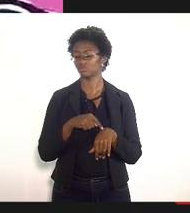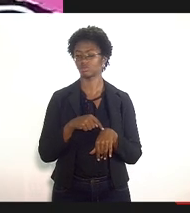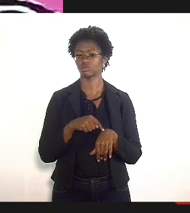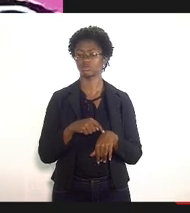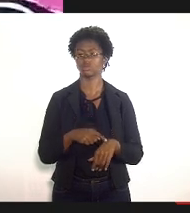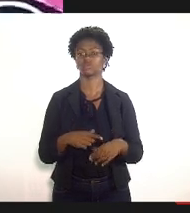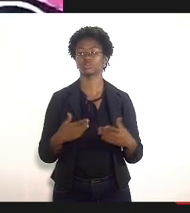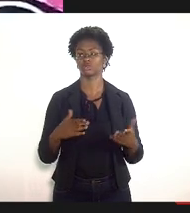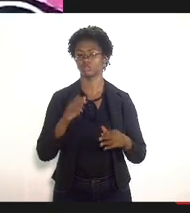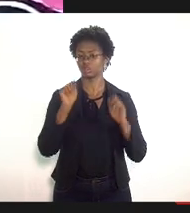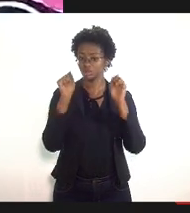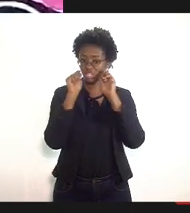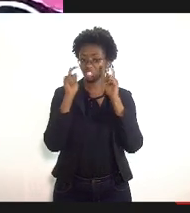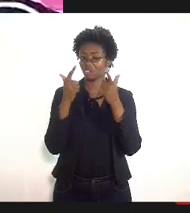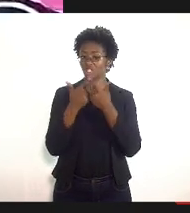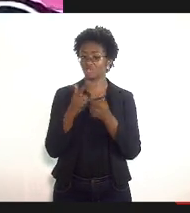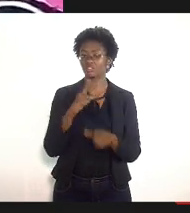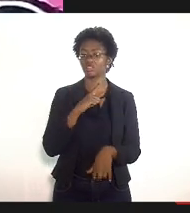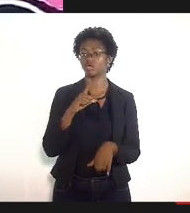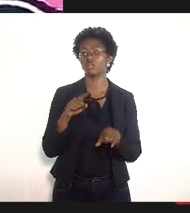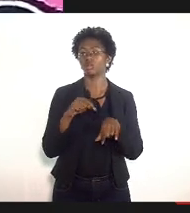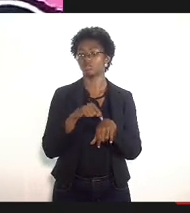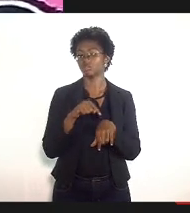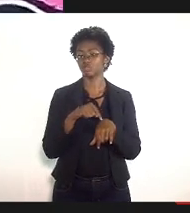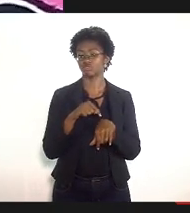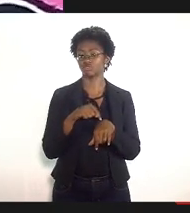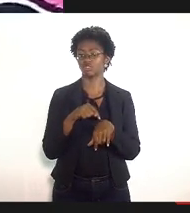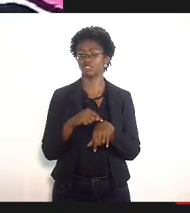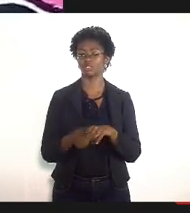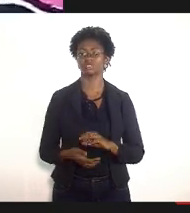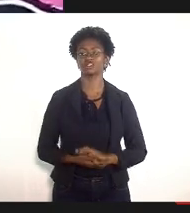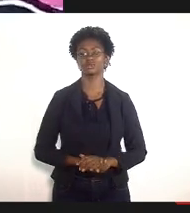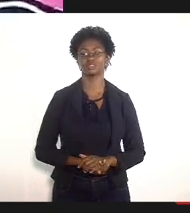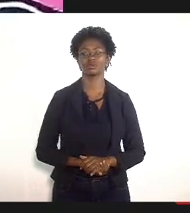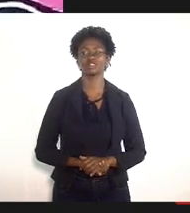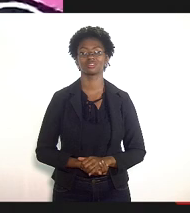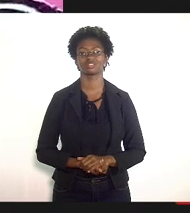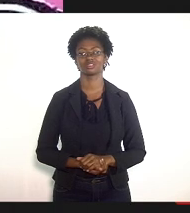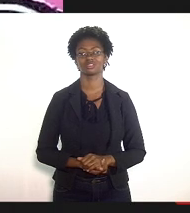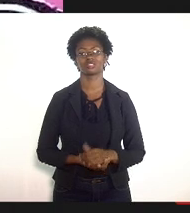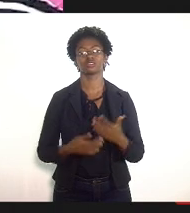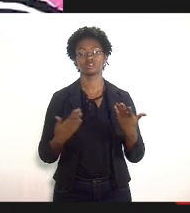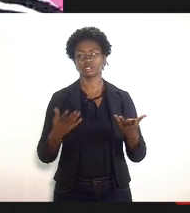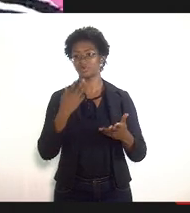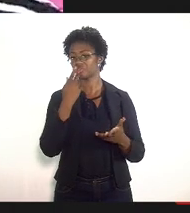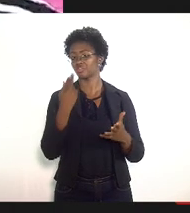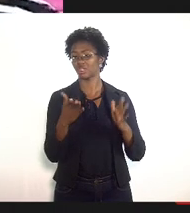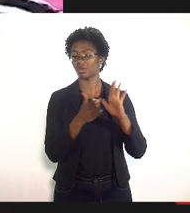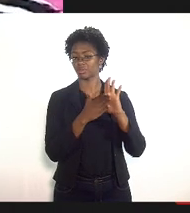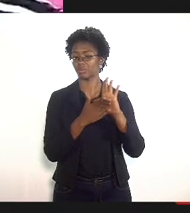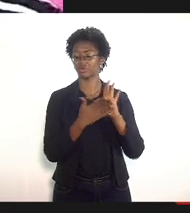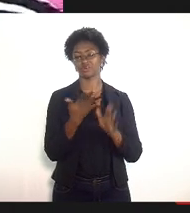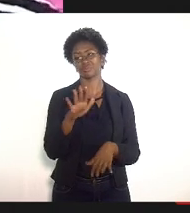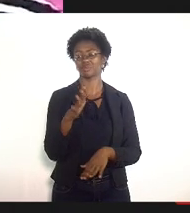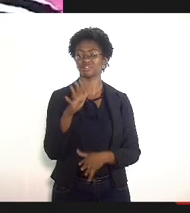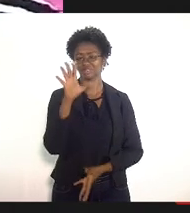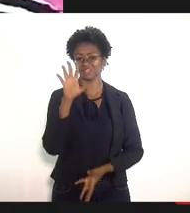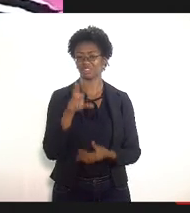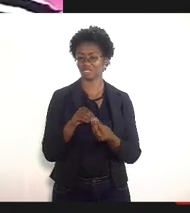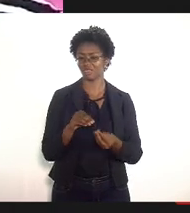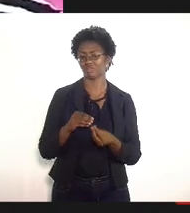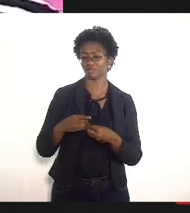Rede Alerj também tem horário. E eu vou falar aqui mais ou menos as propostas que